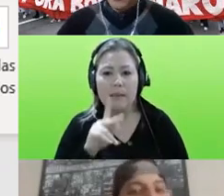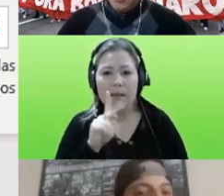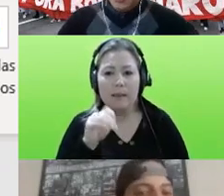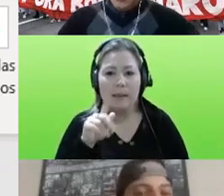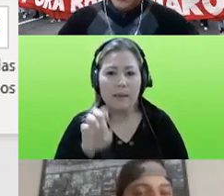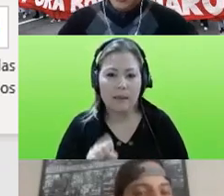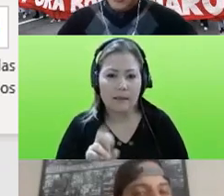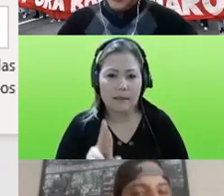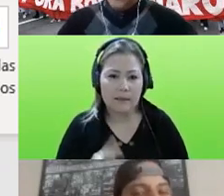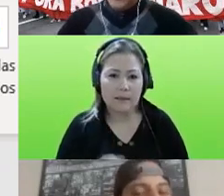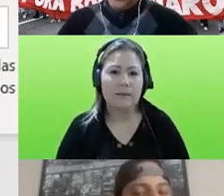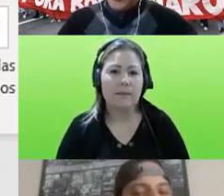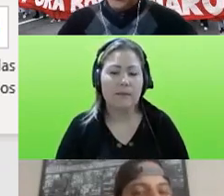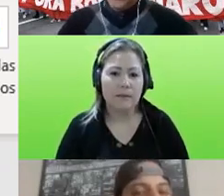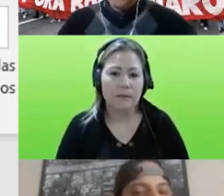grandes